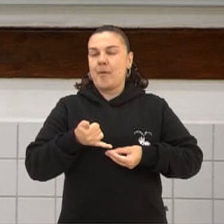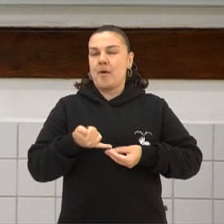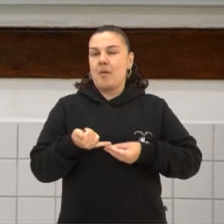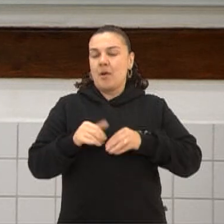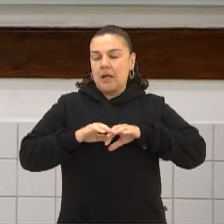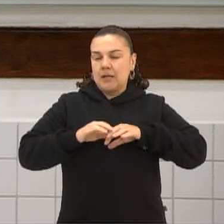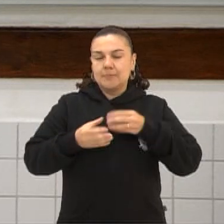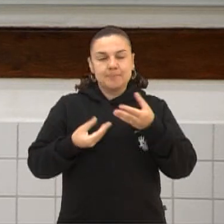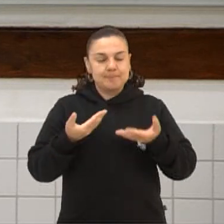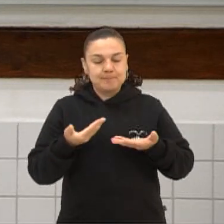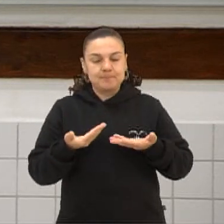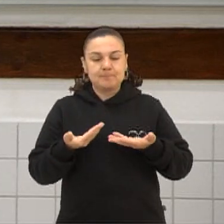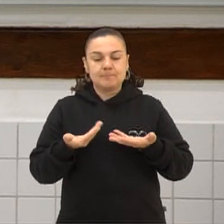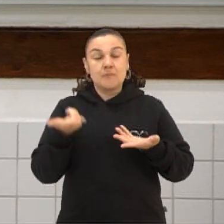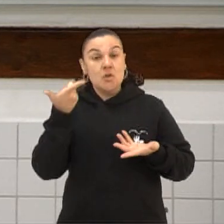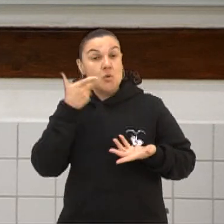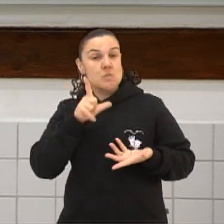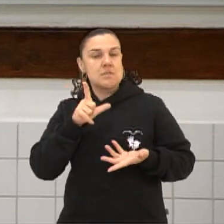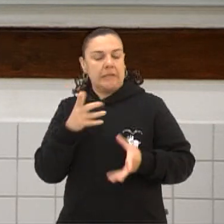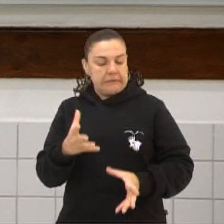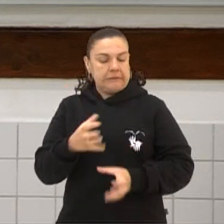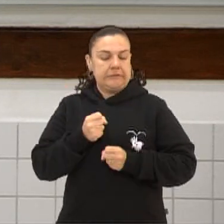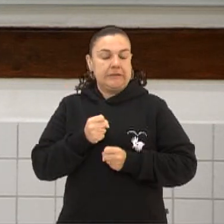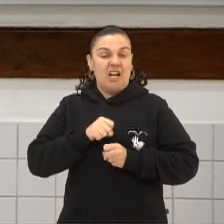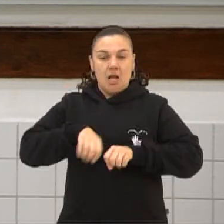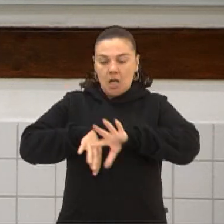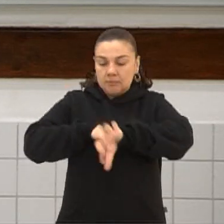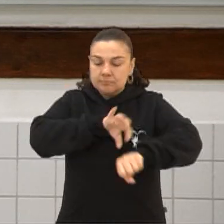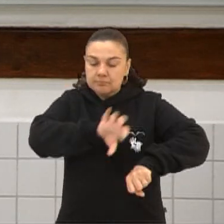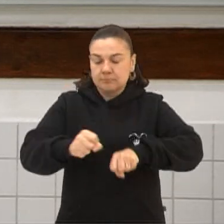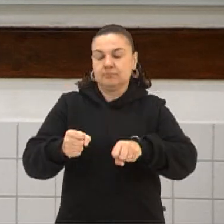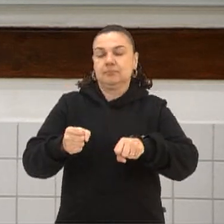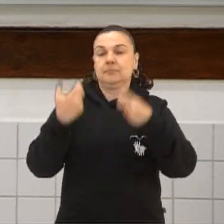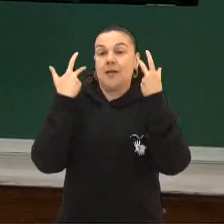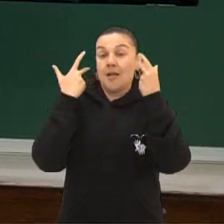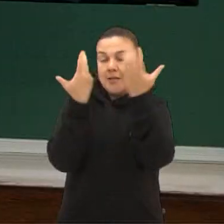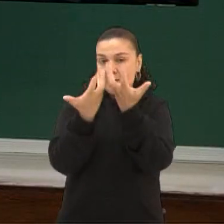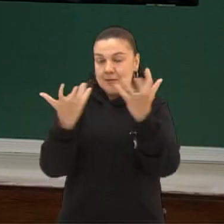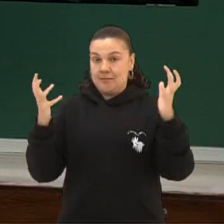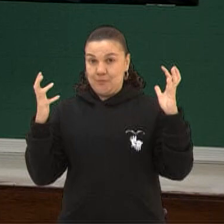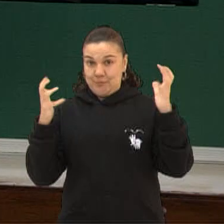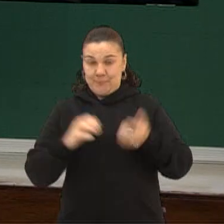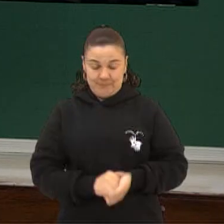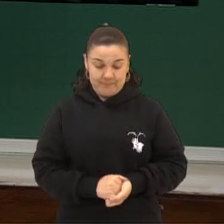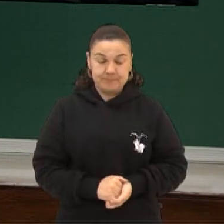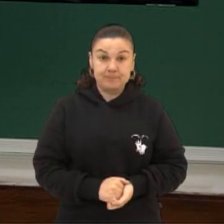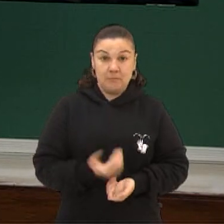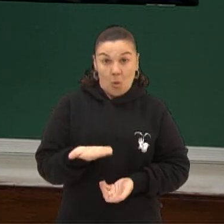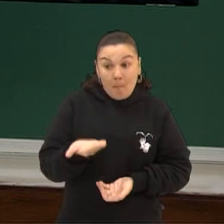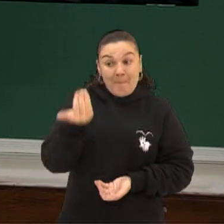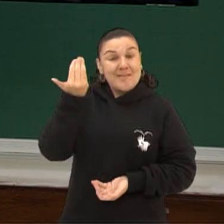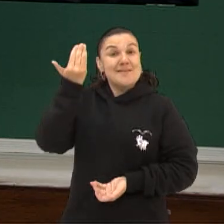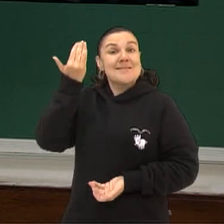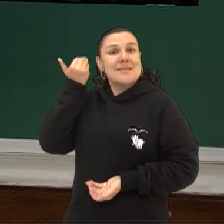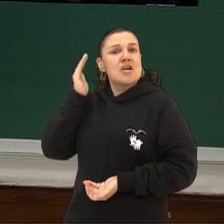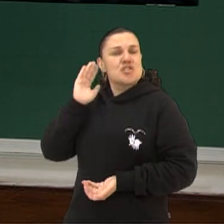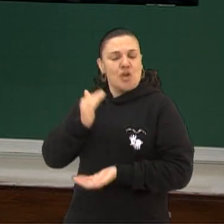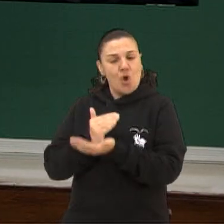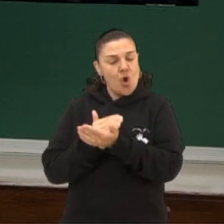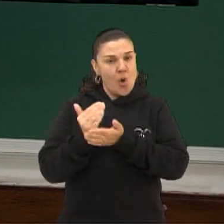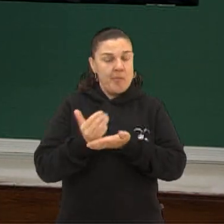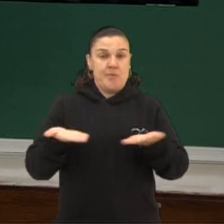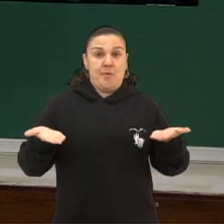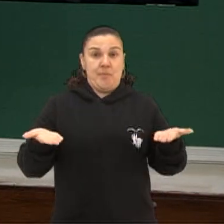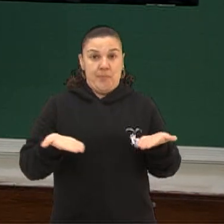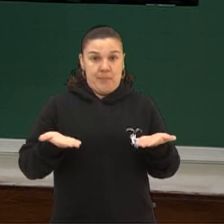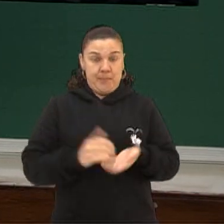humano adquira o domínio da natureza. E desde aquela época, então, ali do início da